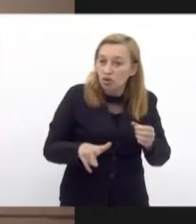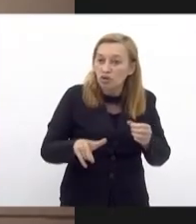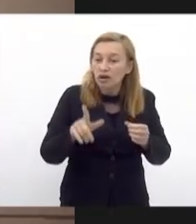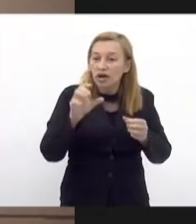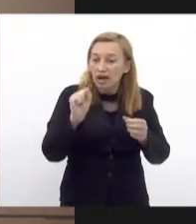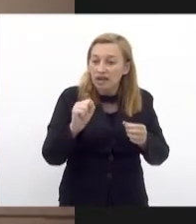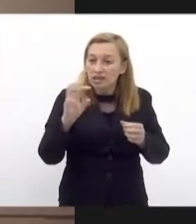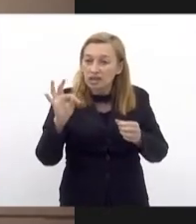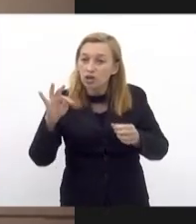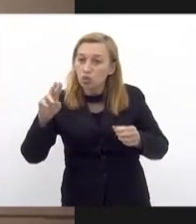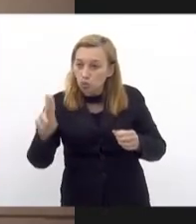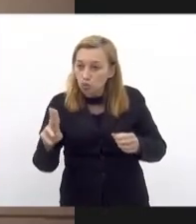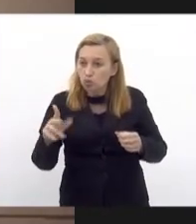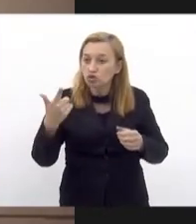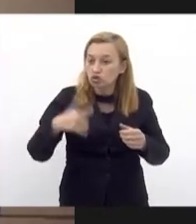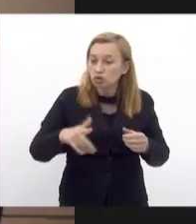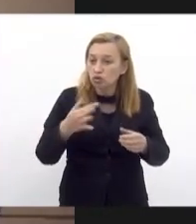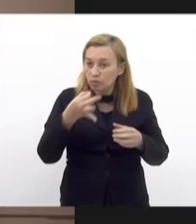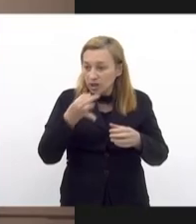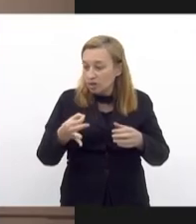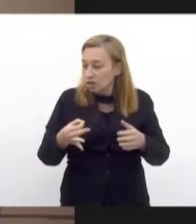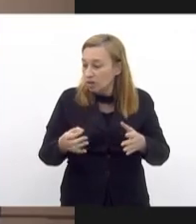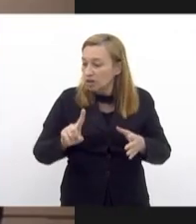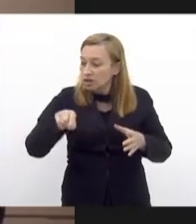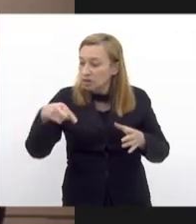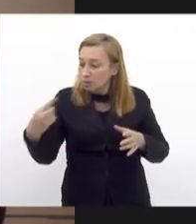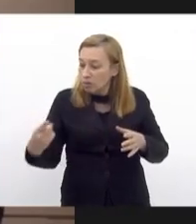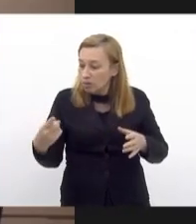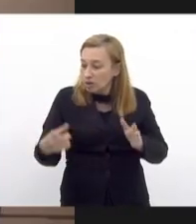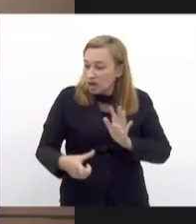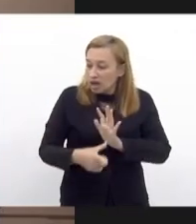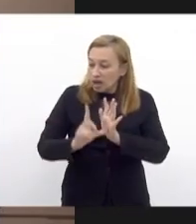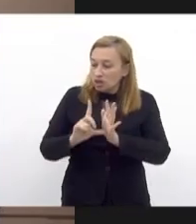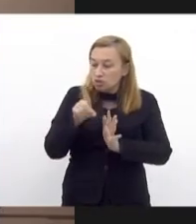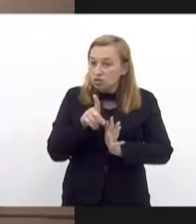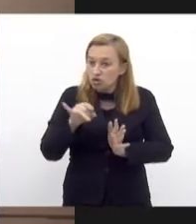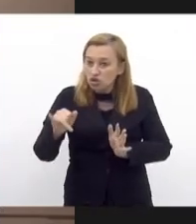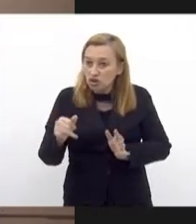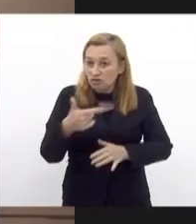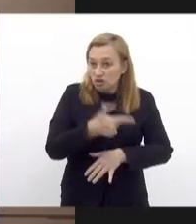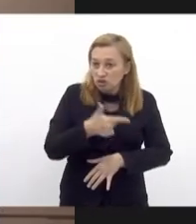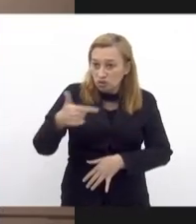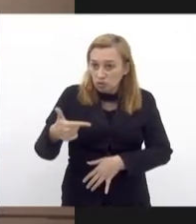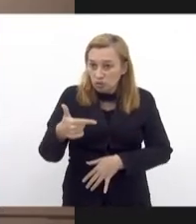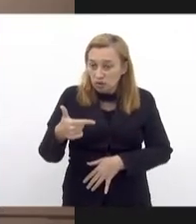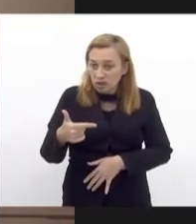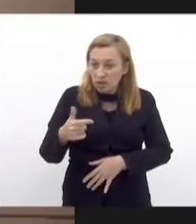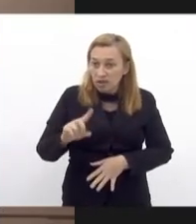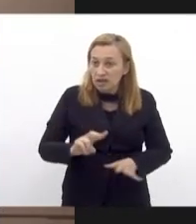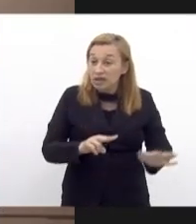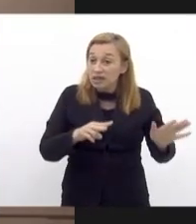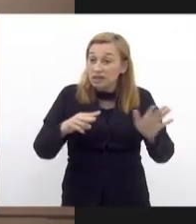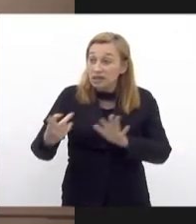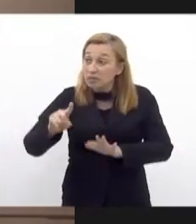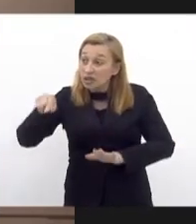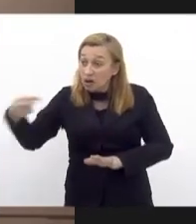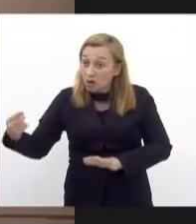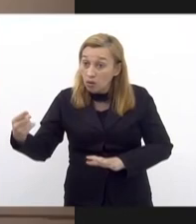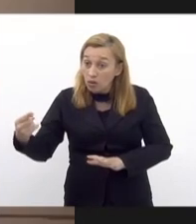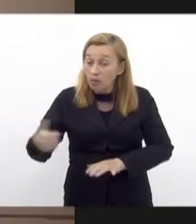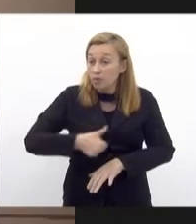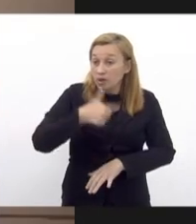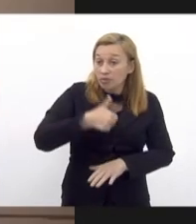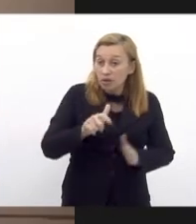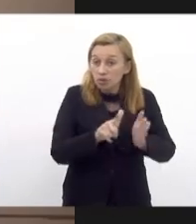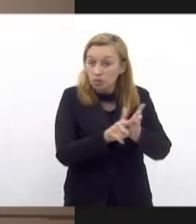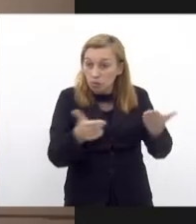minha sugestão. Depois desse passo, que é antes do dia 22, tem que ser semana que vem, primeira página do